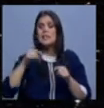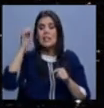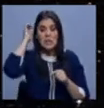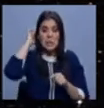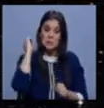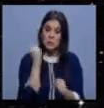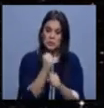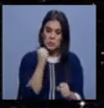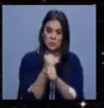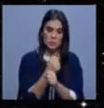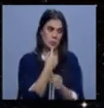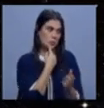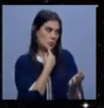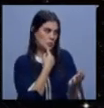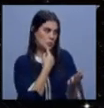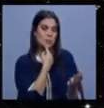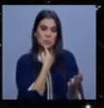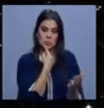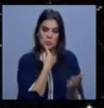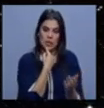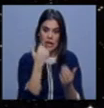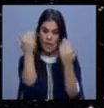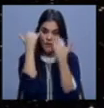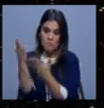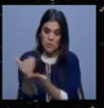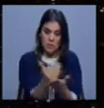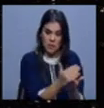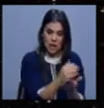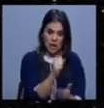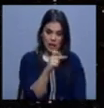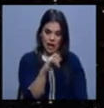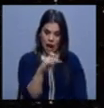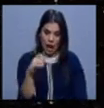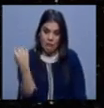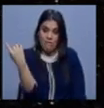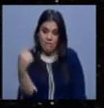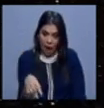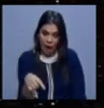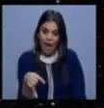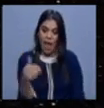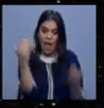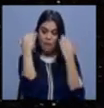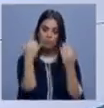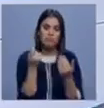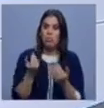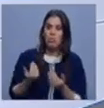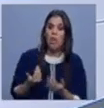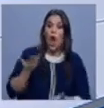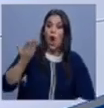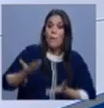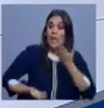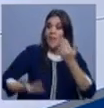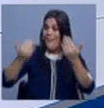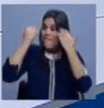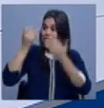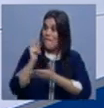gigantesco. Foi pegar nos dados que o Gaia já tem, precisamente dessas estrelas, que são dados recentes, Compararam com os dados mais antigos que